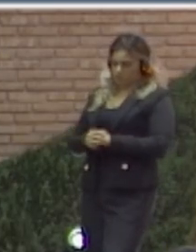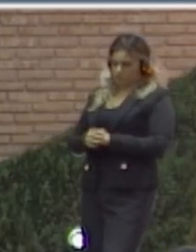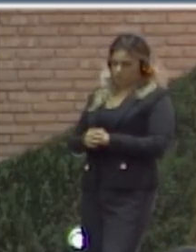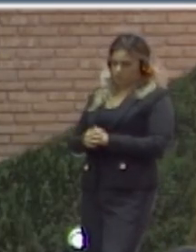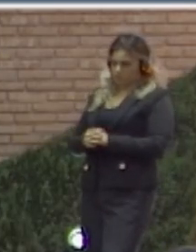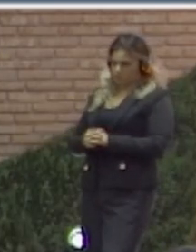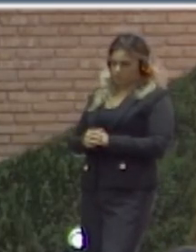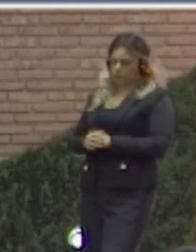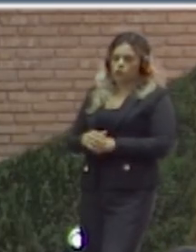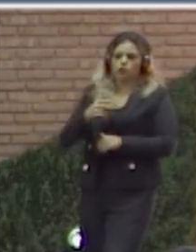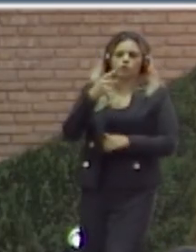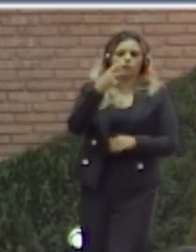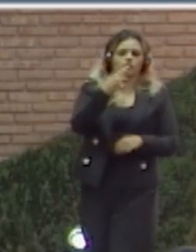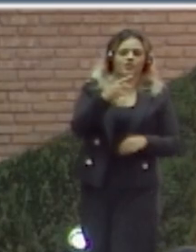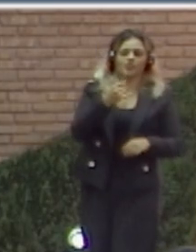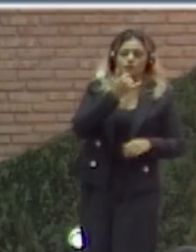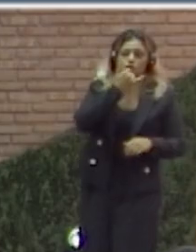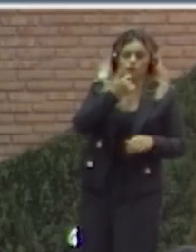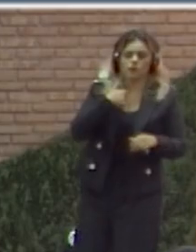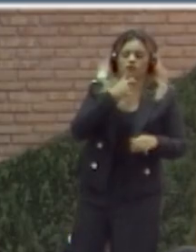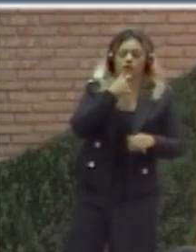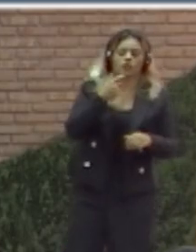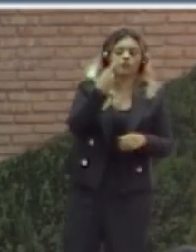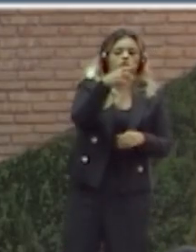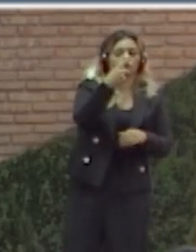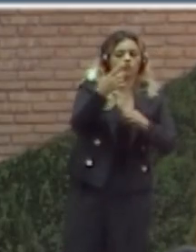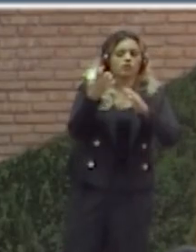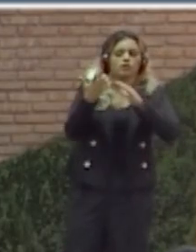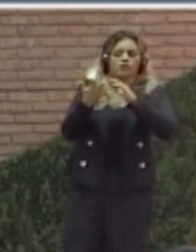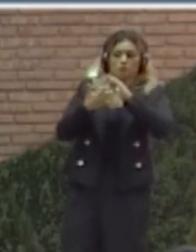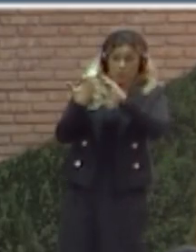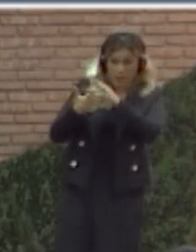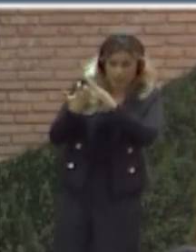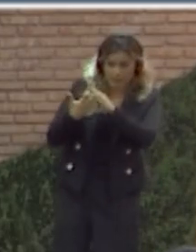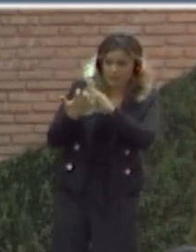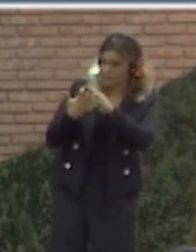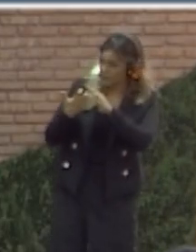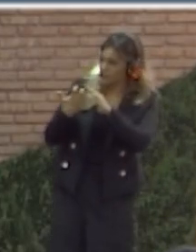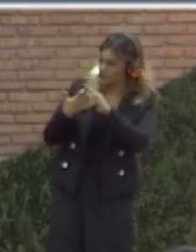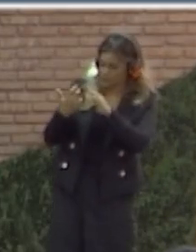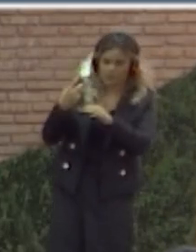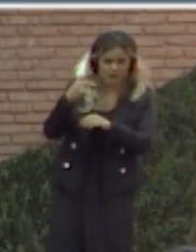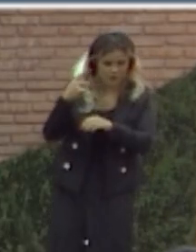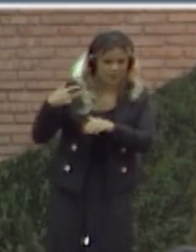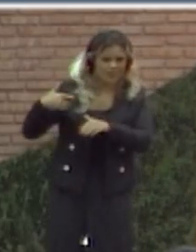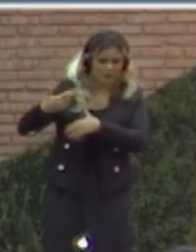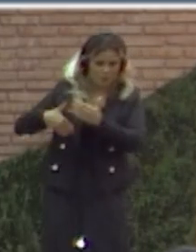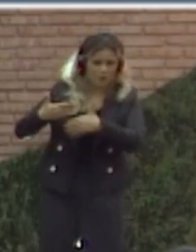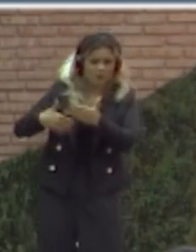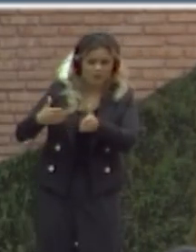suas farms, desculpa, a sua produção